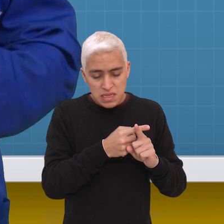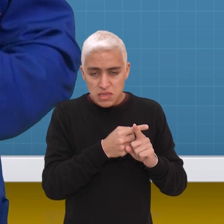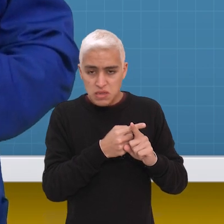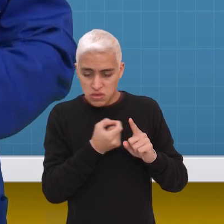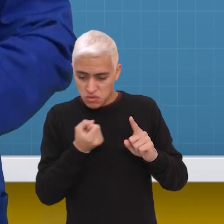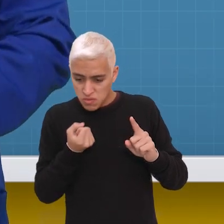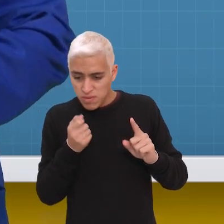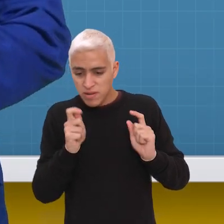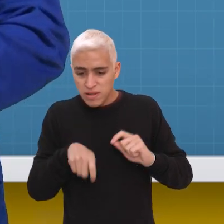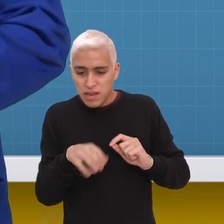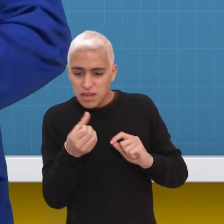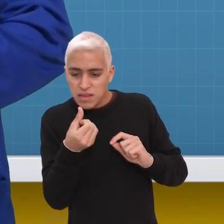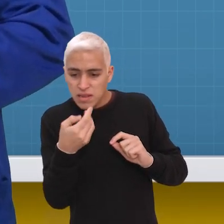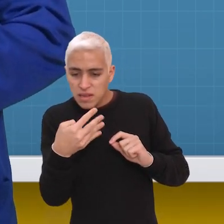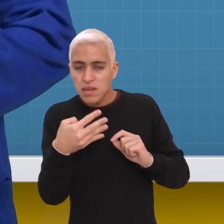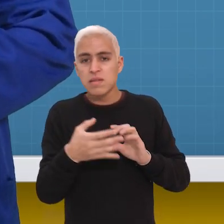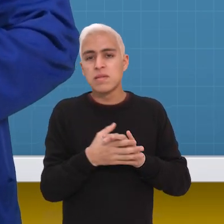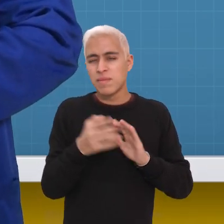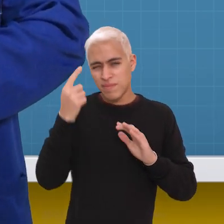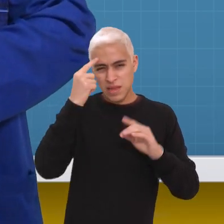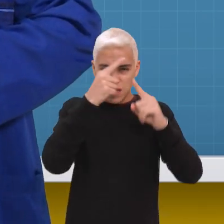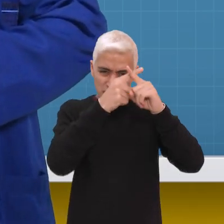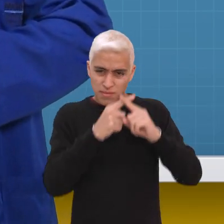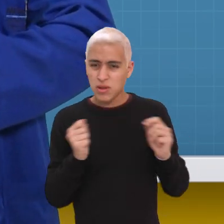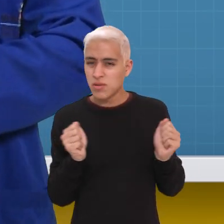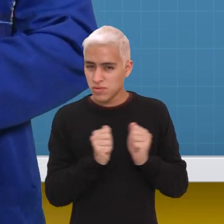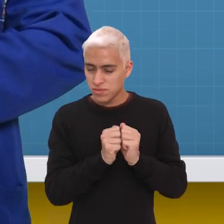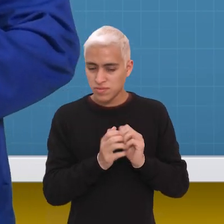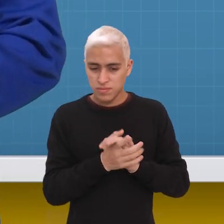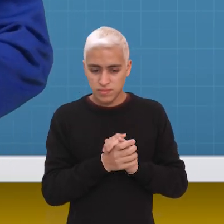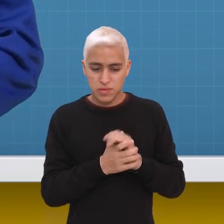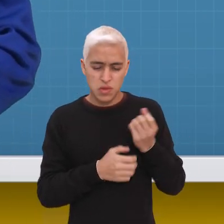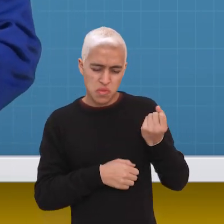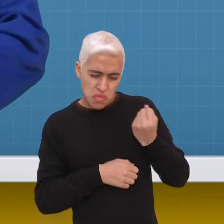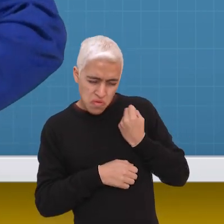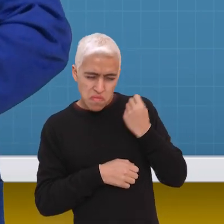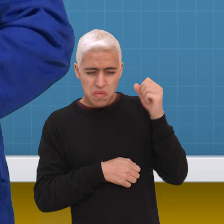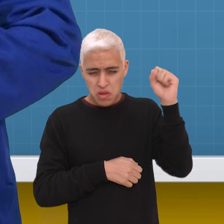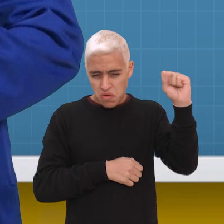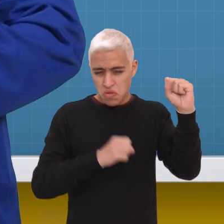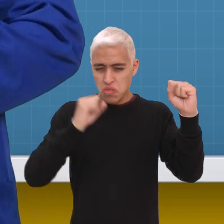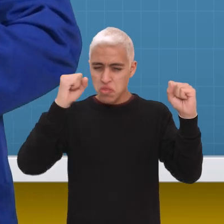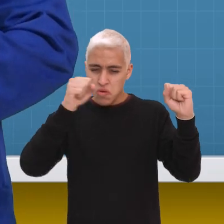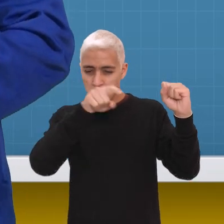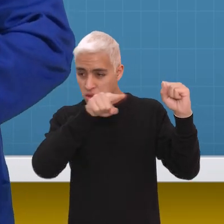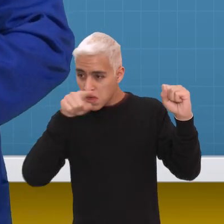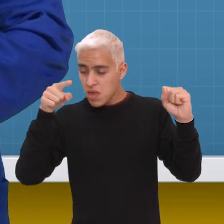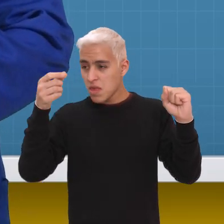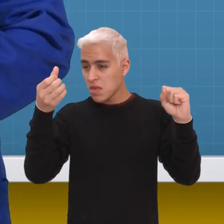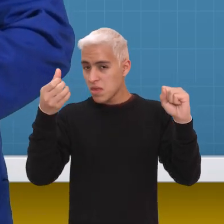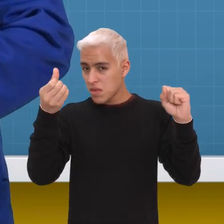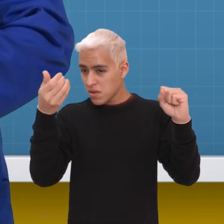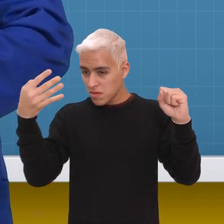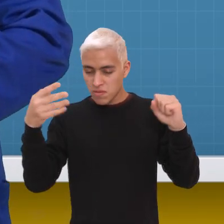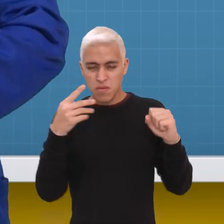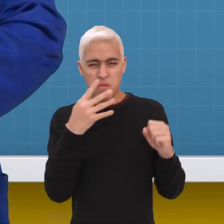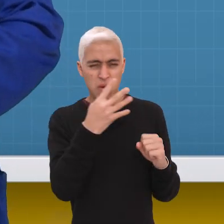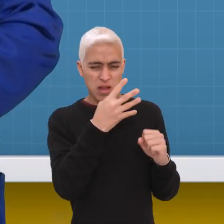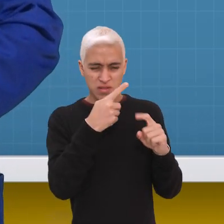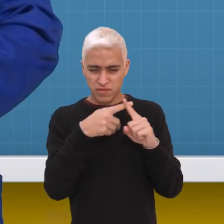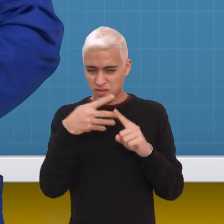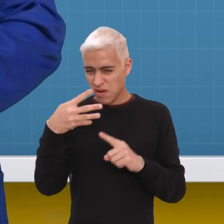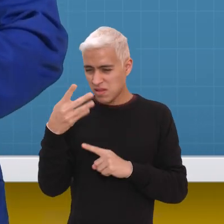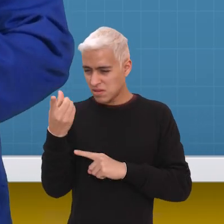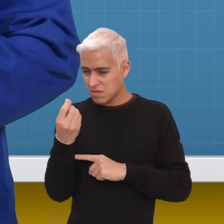ele mesmo dá 64? Vamos pensar na tabuada, vamos pensar juntos. Número por ele mesmo 64. 4 vezes